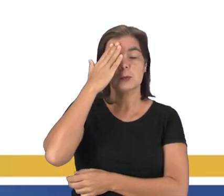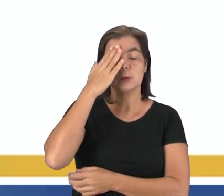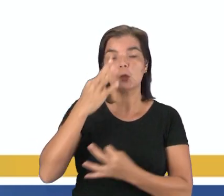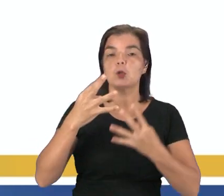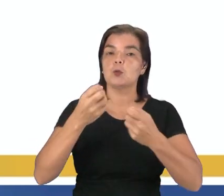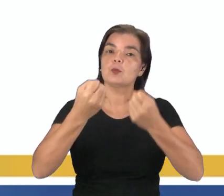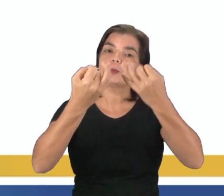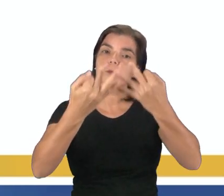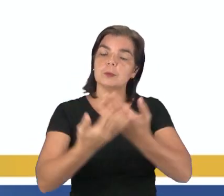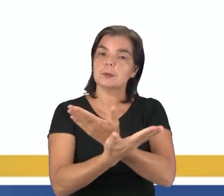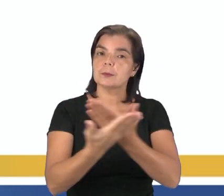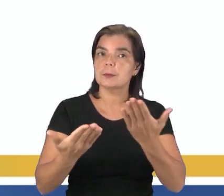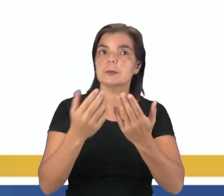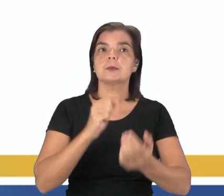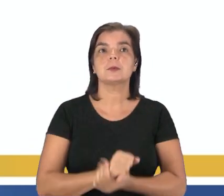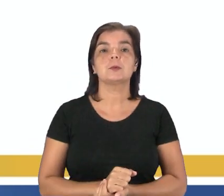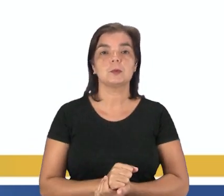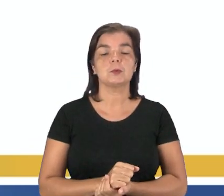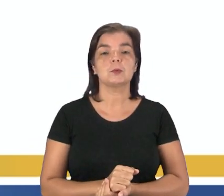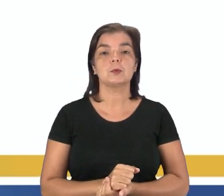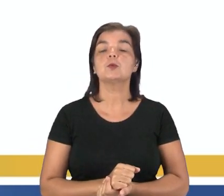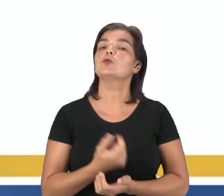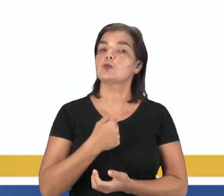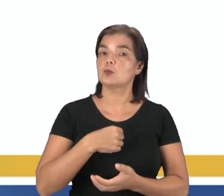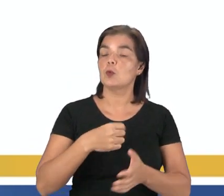tudo isso que eu falei para vocês, sobre o sistema